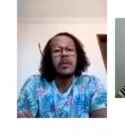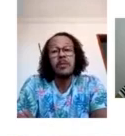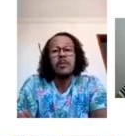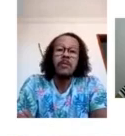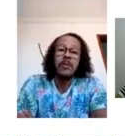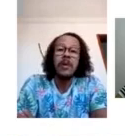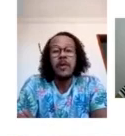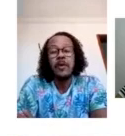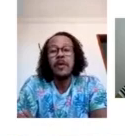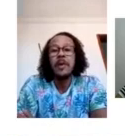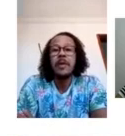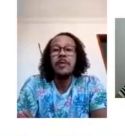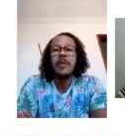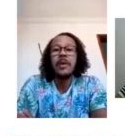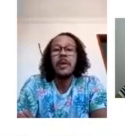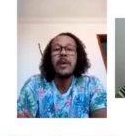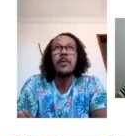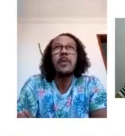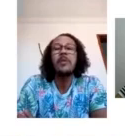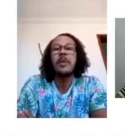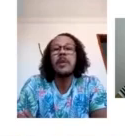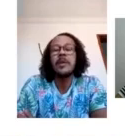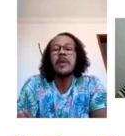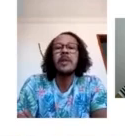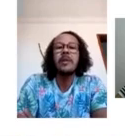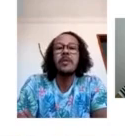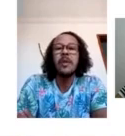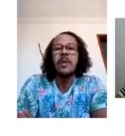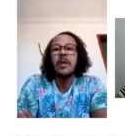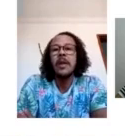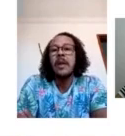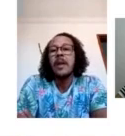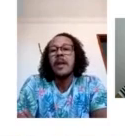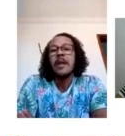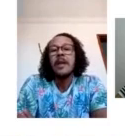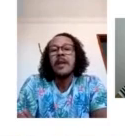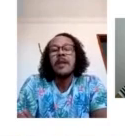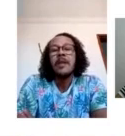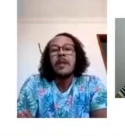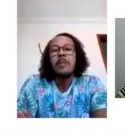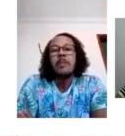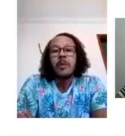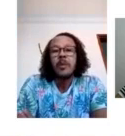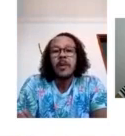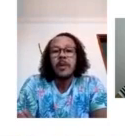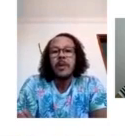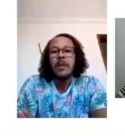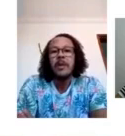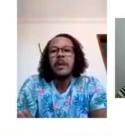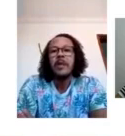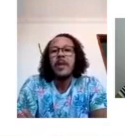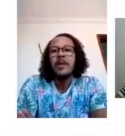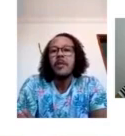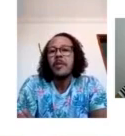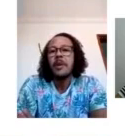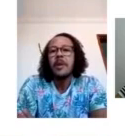foi uma euforia, assim, porque no primeiro momento a gente fez aula no Meet e a gente não fez por turmas,